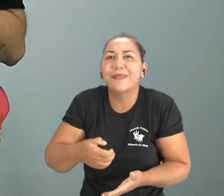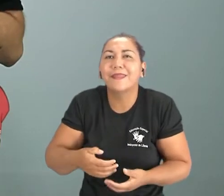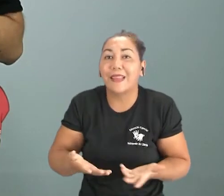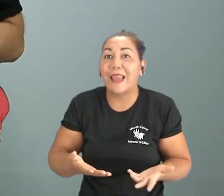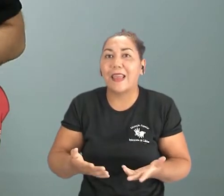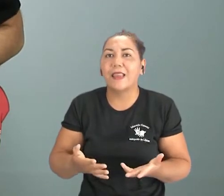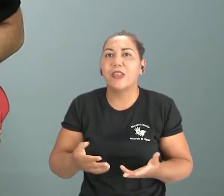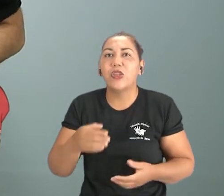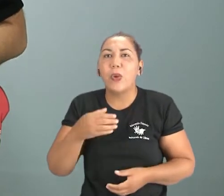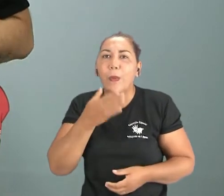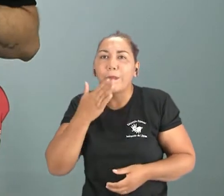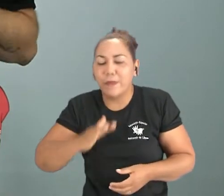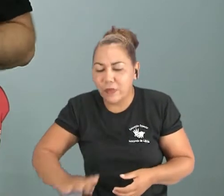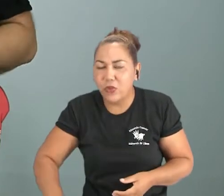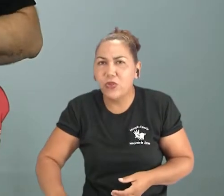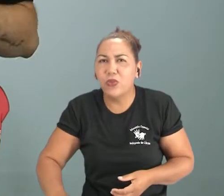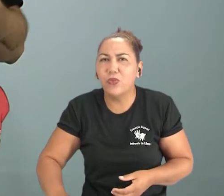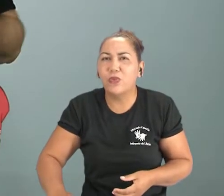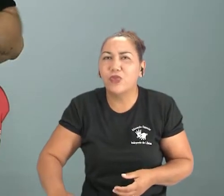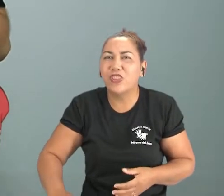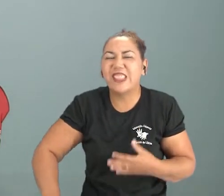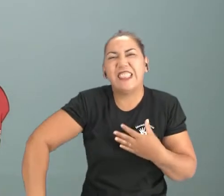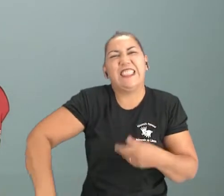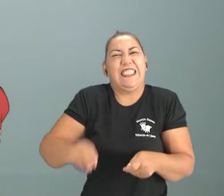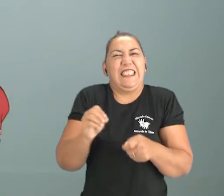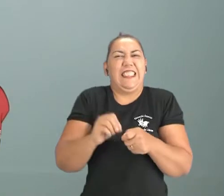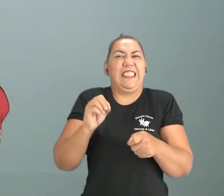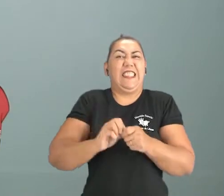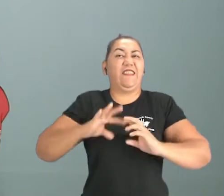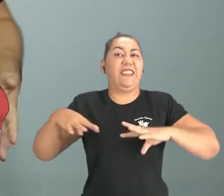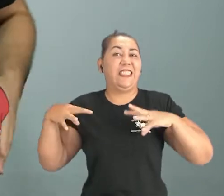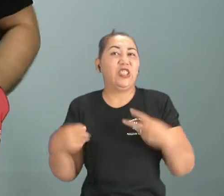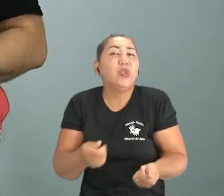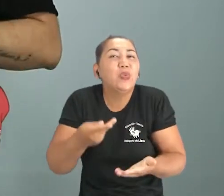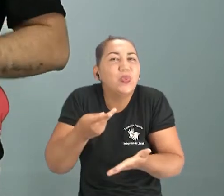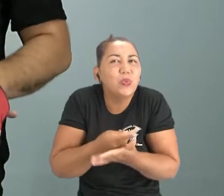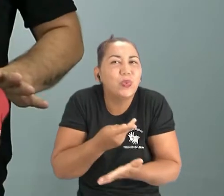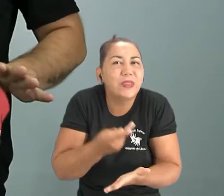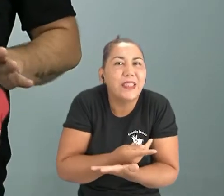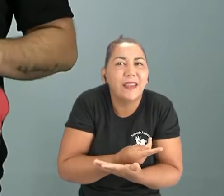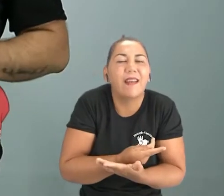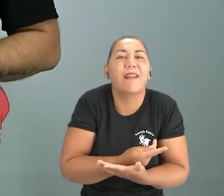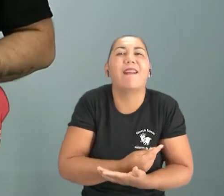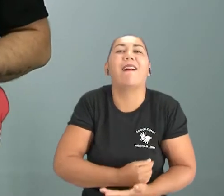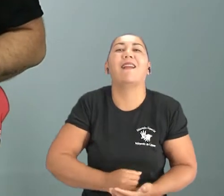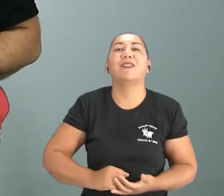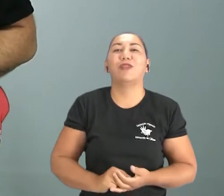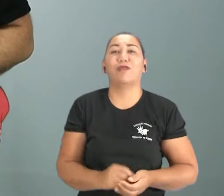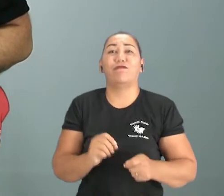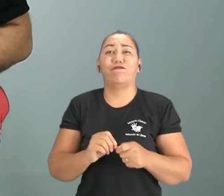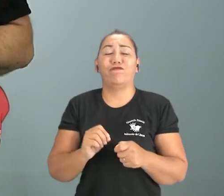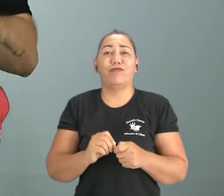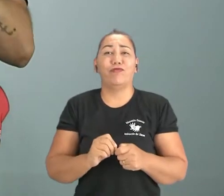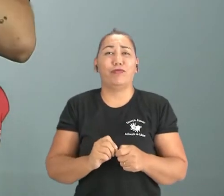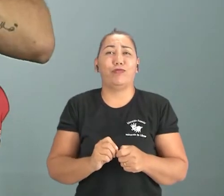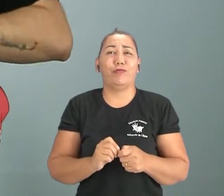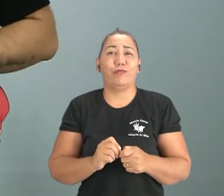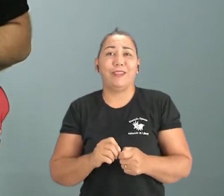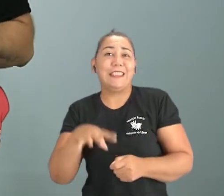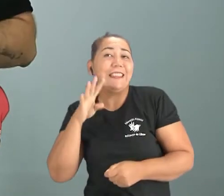peralta aquele menino peralta quem faz tudo errado que persegue que faz tudo que não é legal